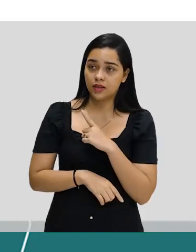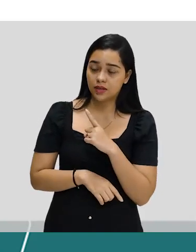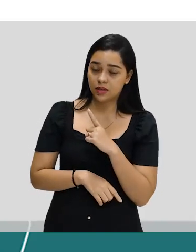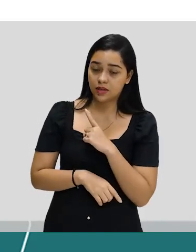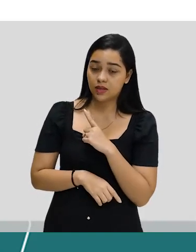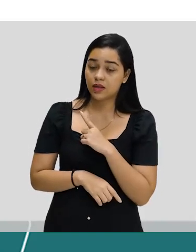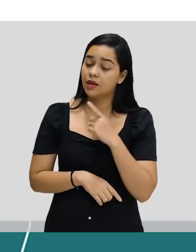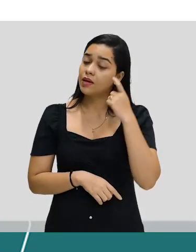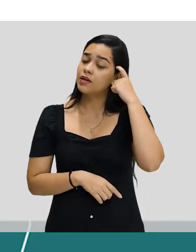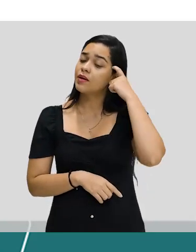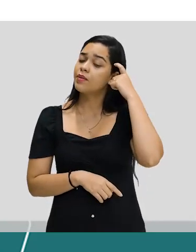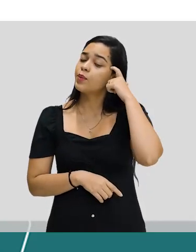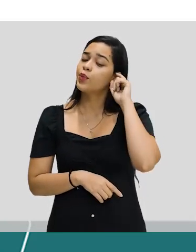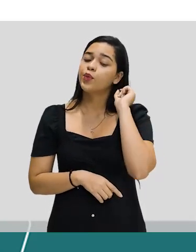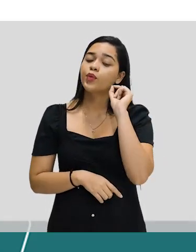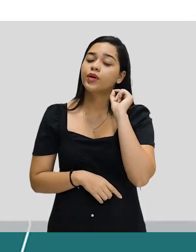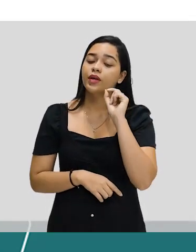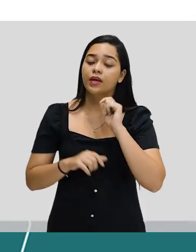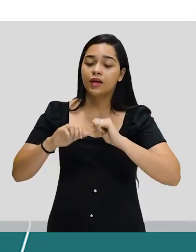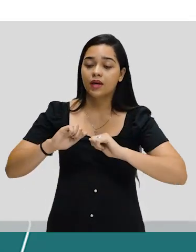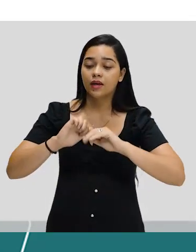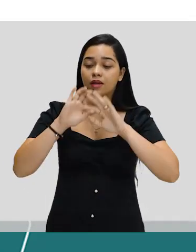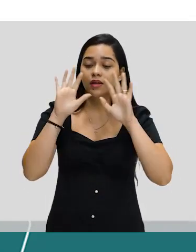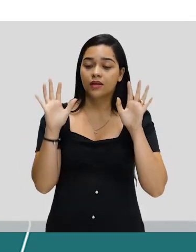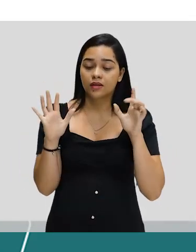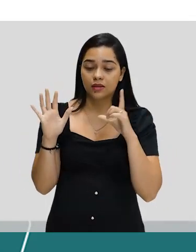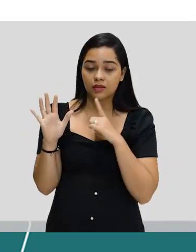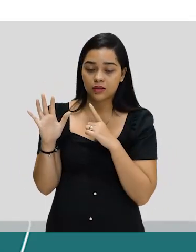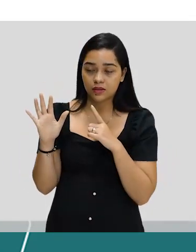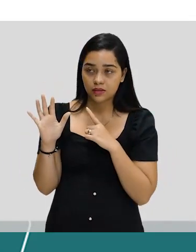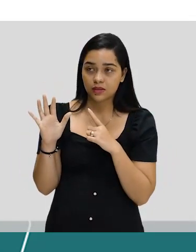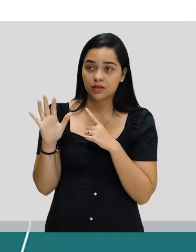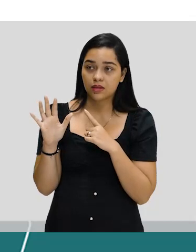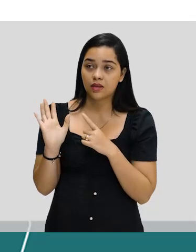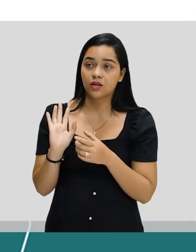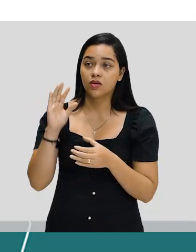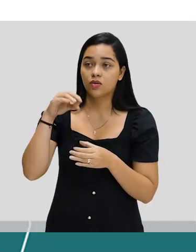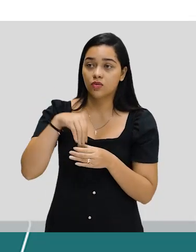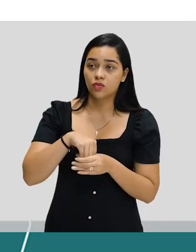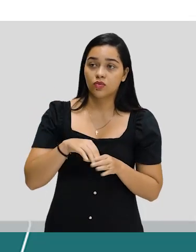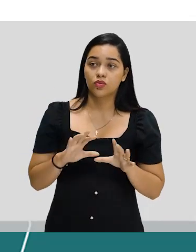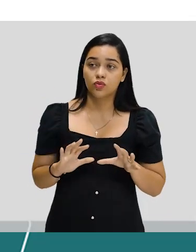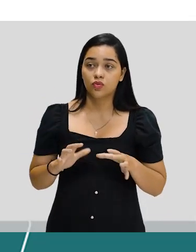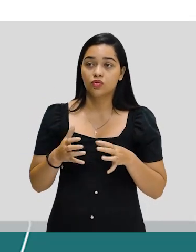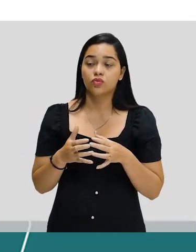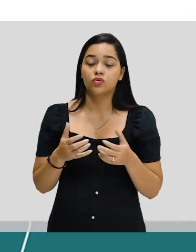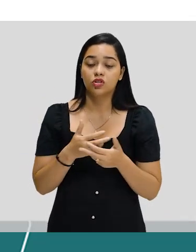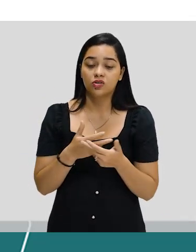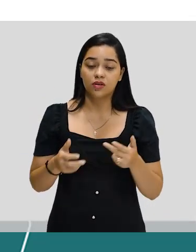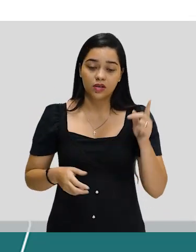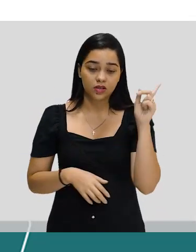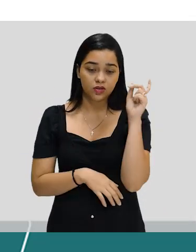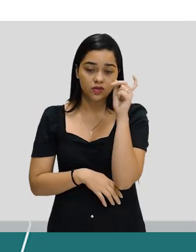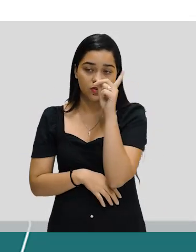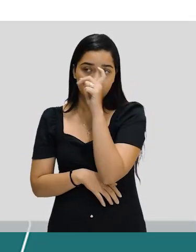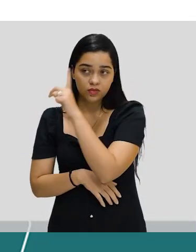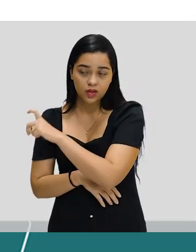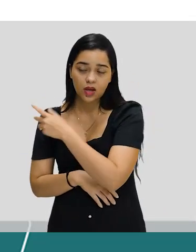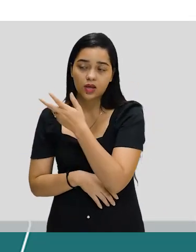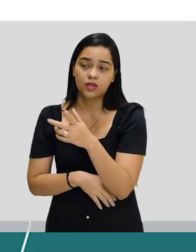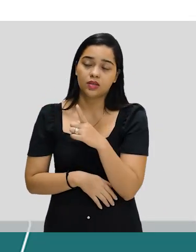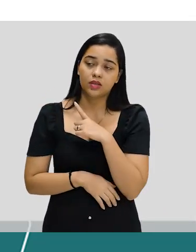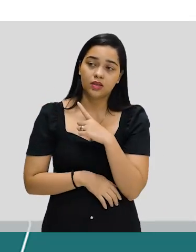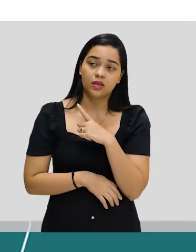que nós deduzamos que a clareza é um elemento dentro de um conjunto de dificuldades, no